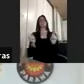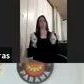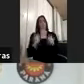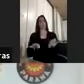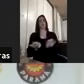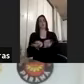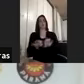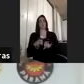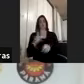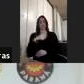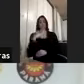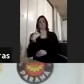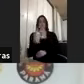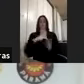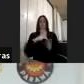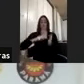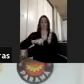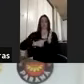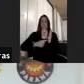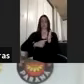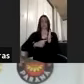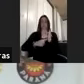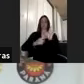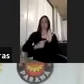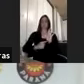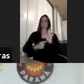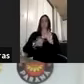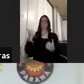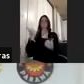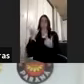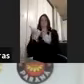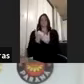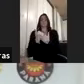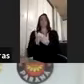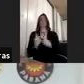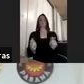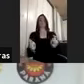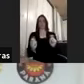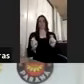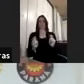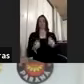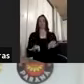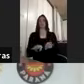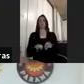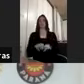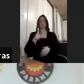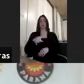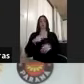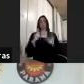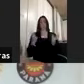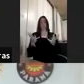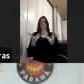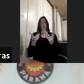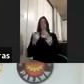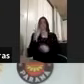Nós apenas percebemos ampliar essa linda manifestação de apoio,